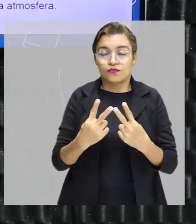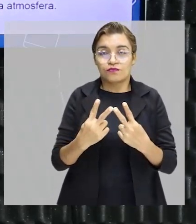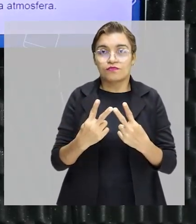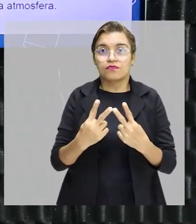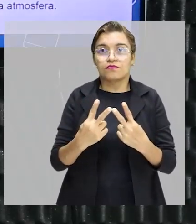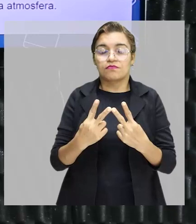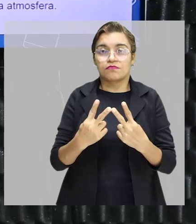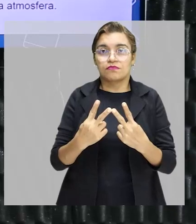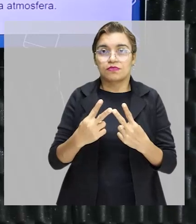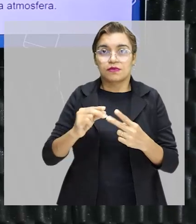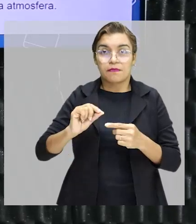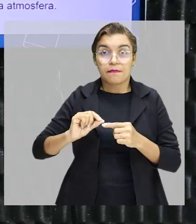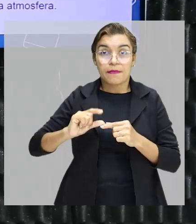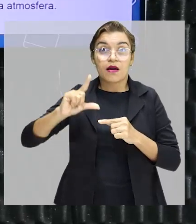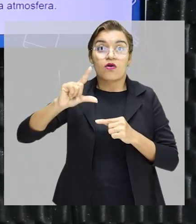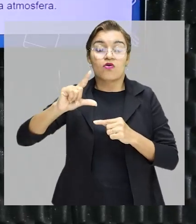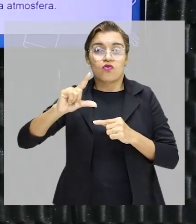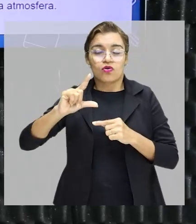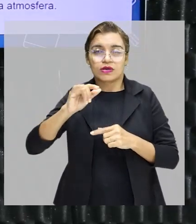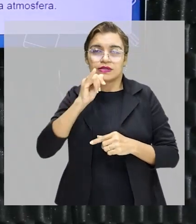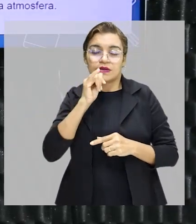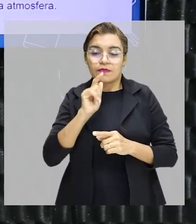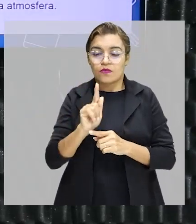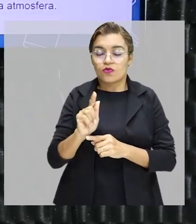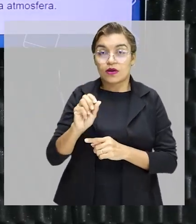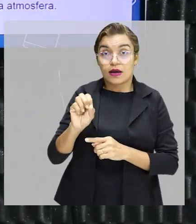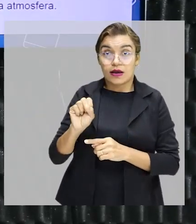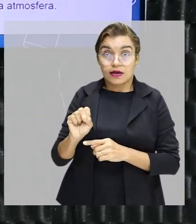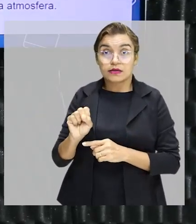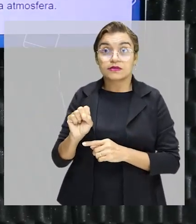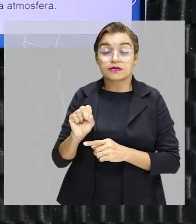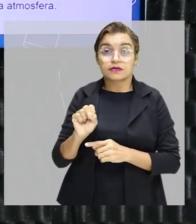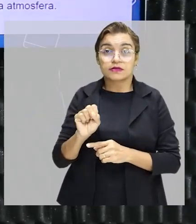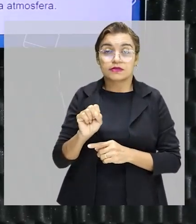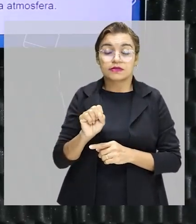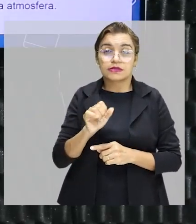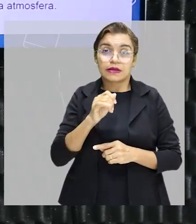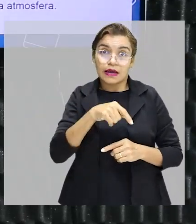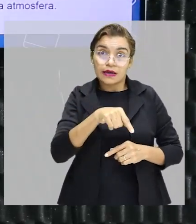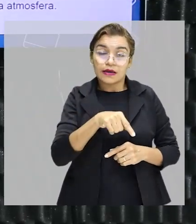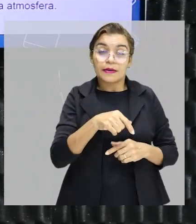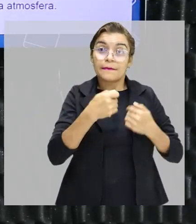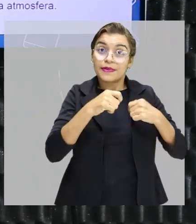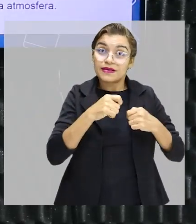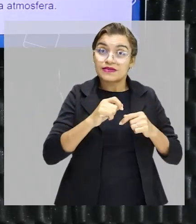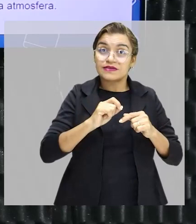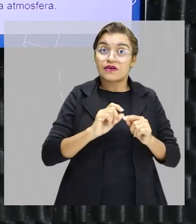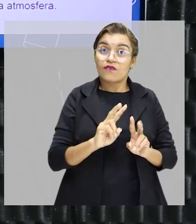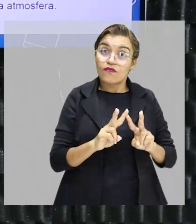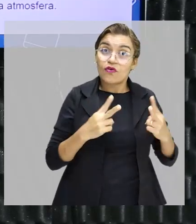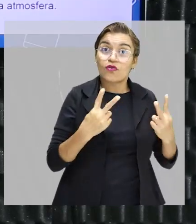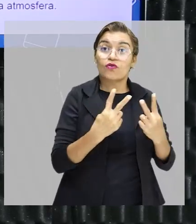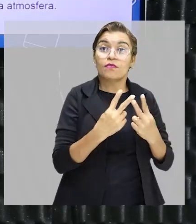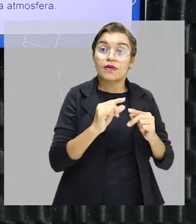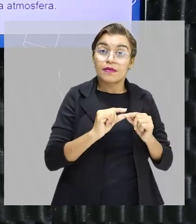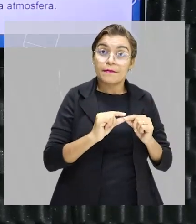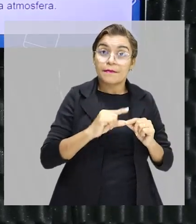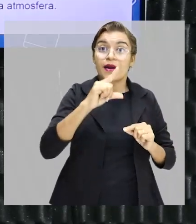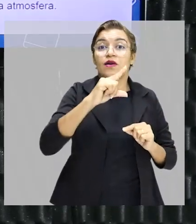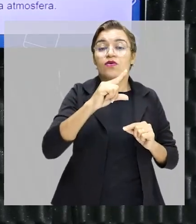maior, certo, do gás, para que nesse volume maior a gente tenha a mesma massa